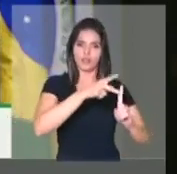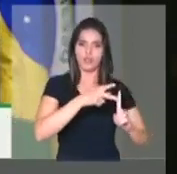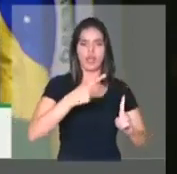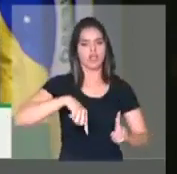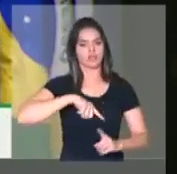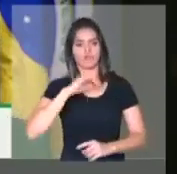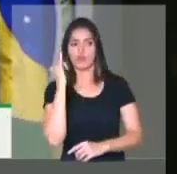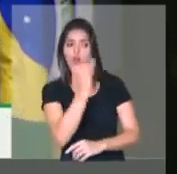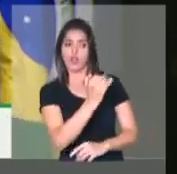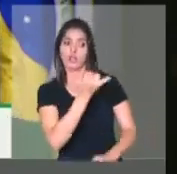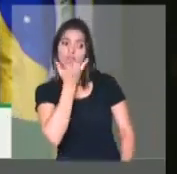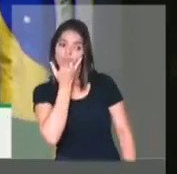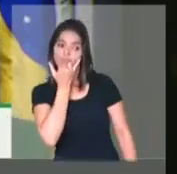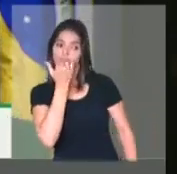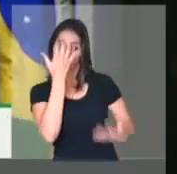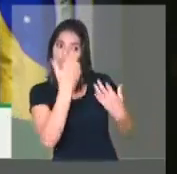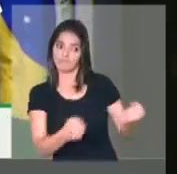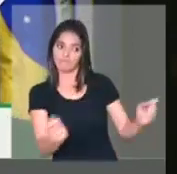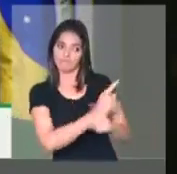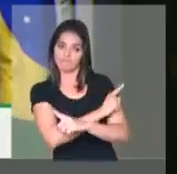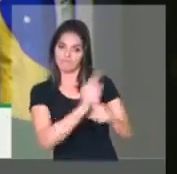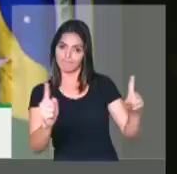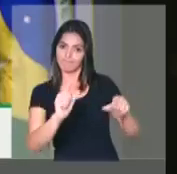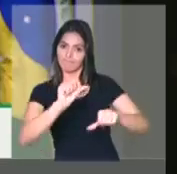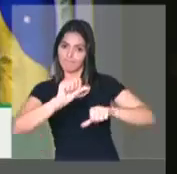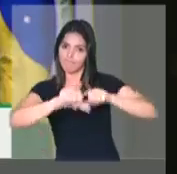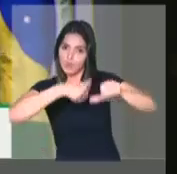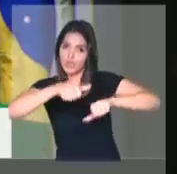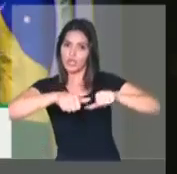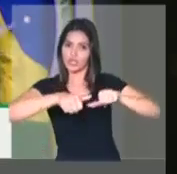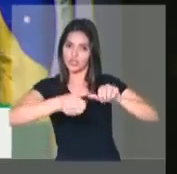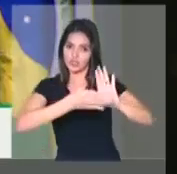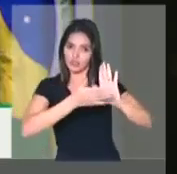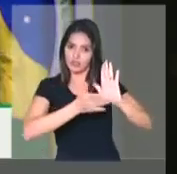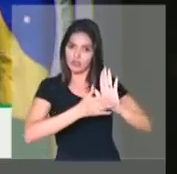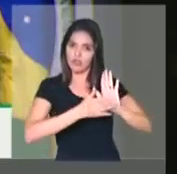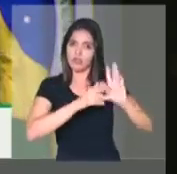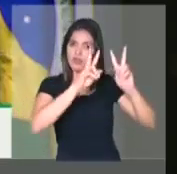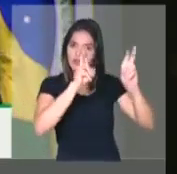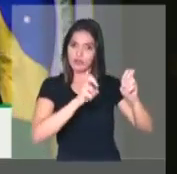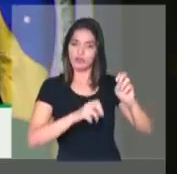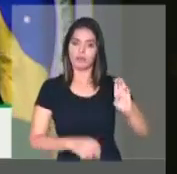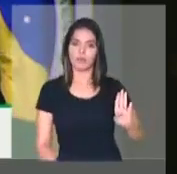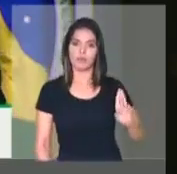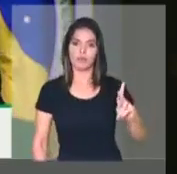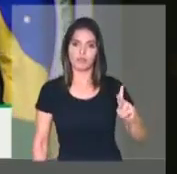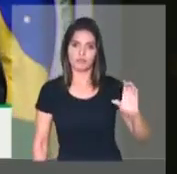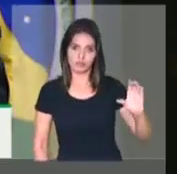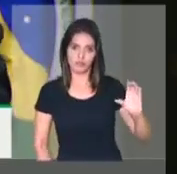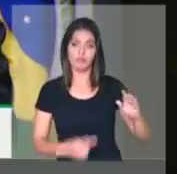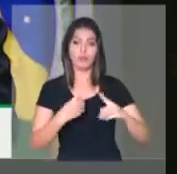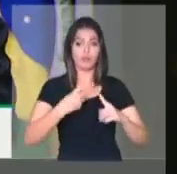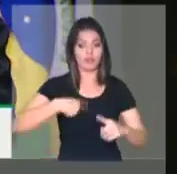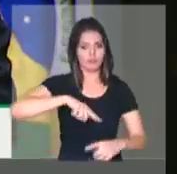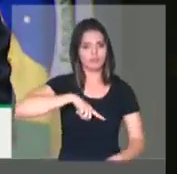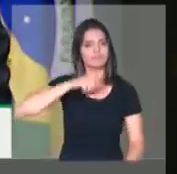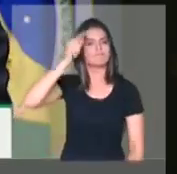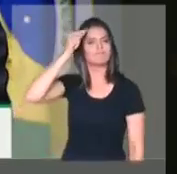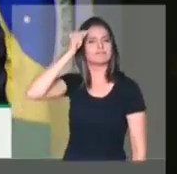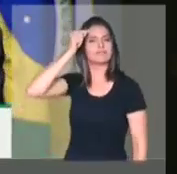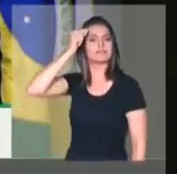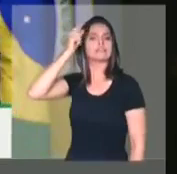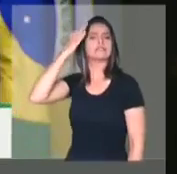não aceitaríamos que houvesse nenhuma mudança no BPC, pois sabíamos